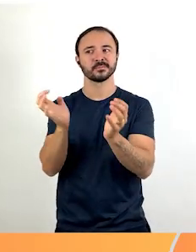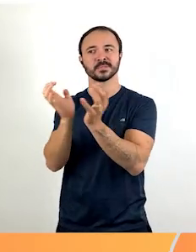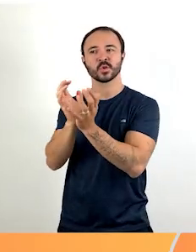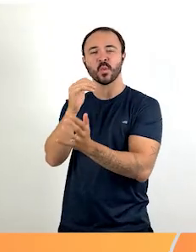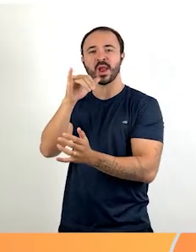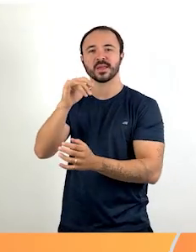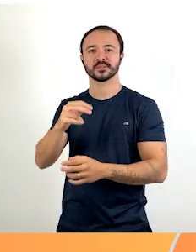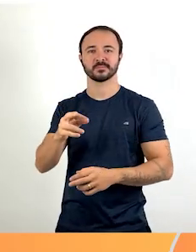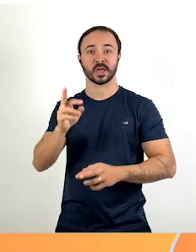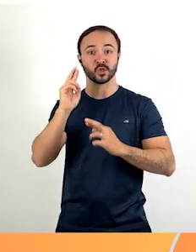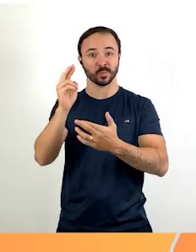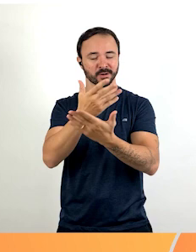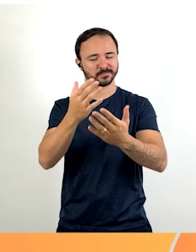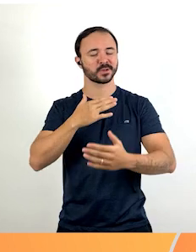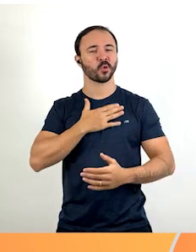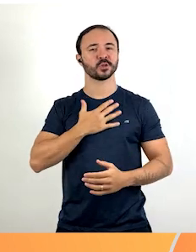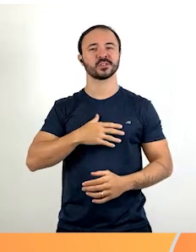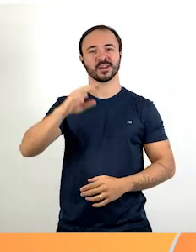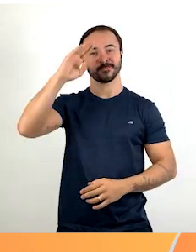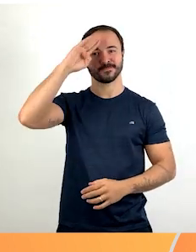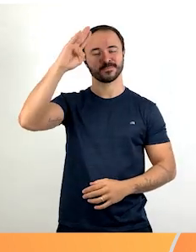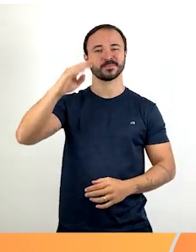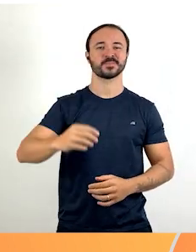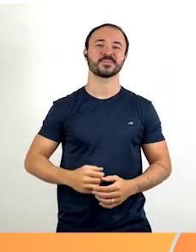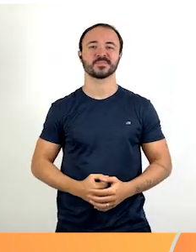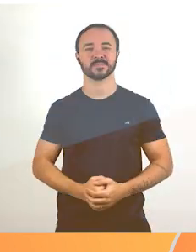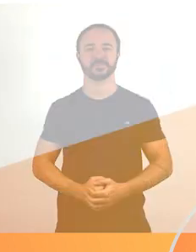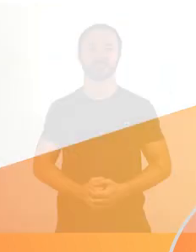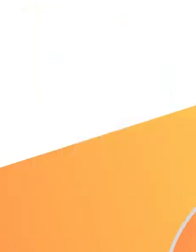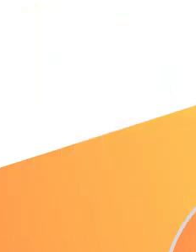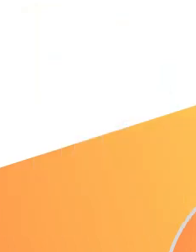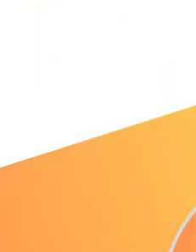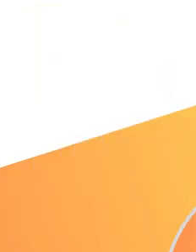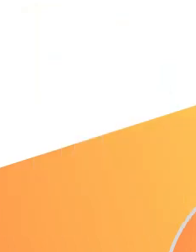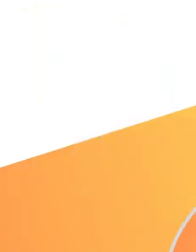alunos, essa foi a nossa aula sobre circuito elétrico. Espero que tenham gostado e até uma próxima.